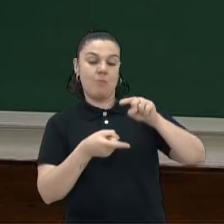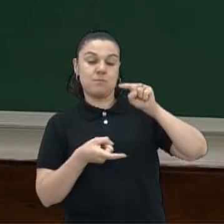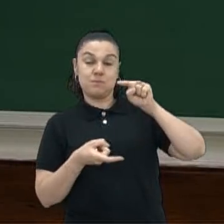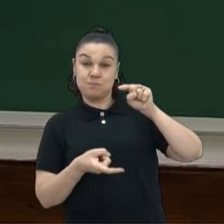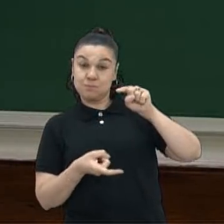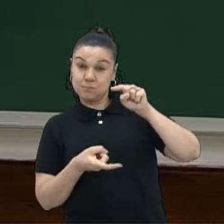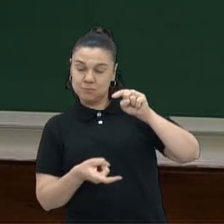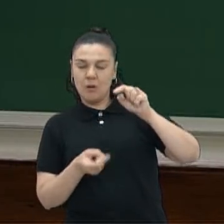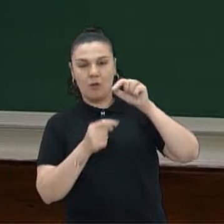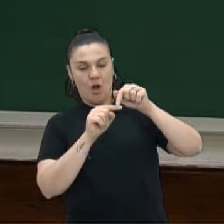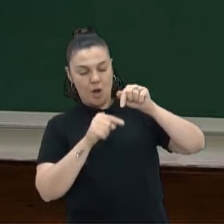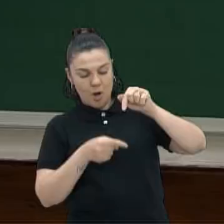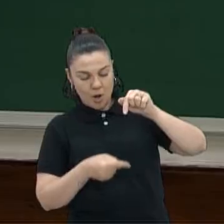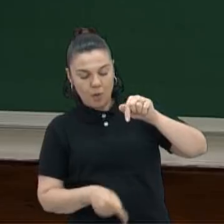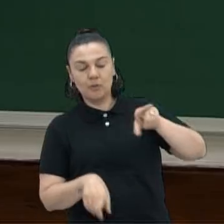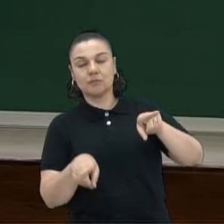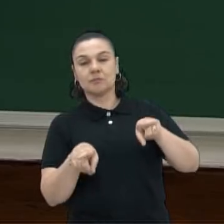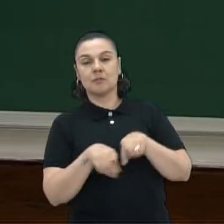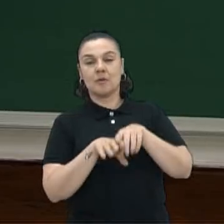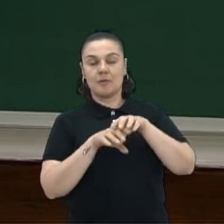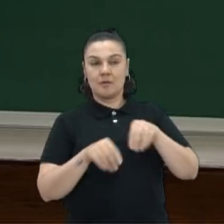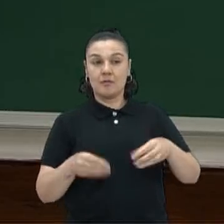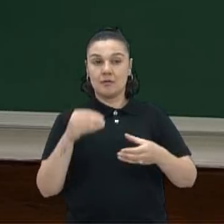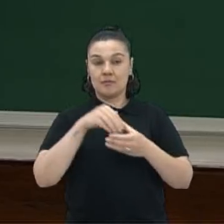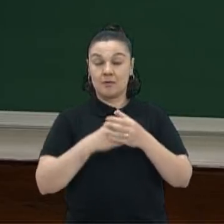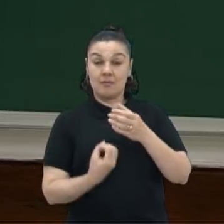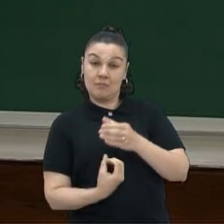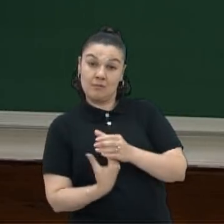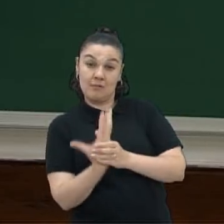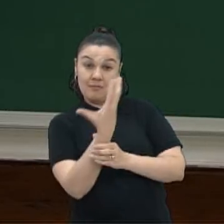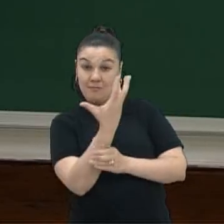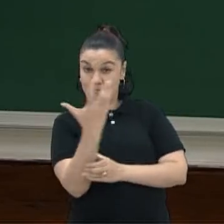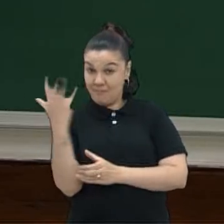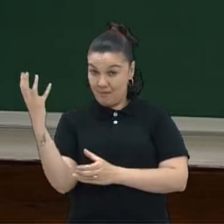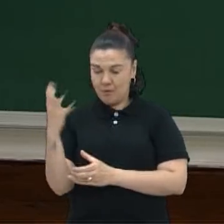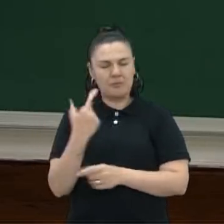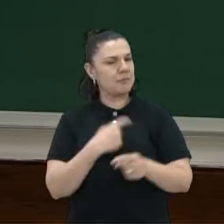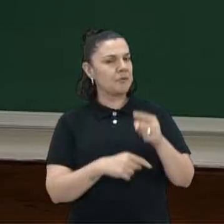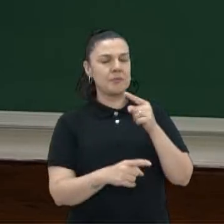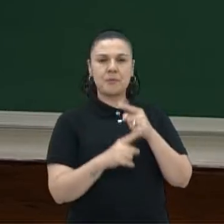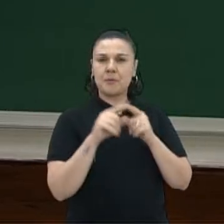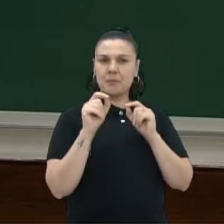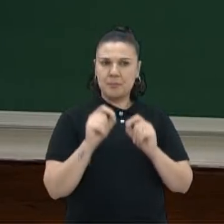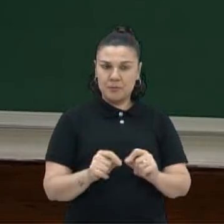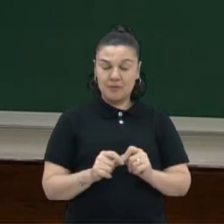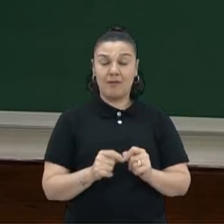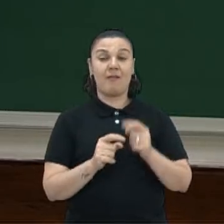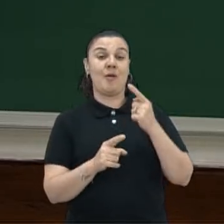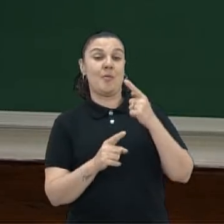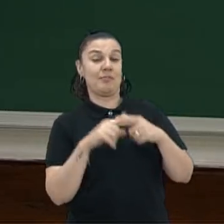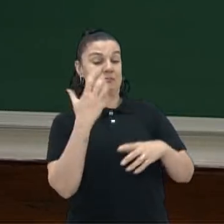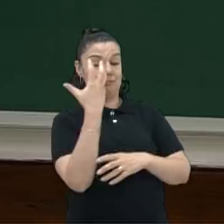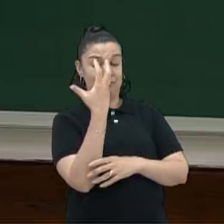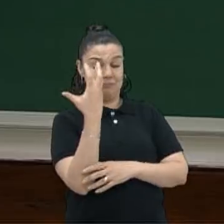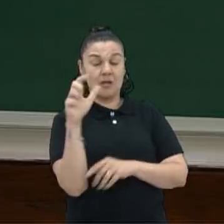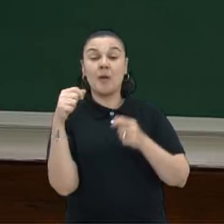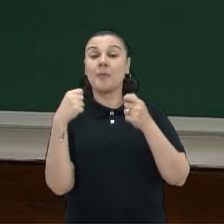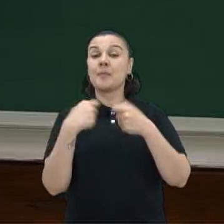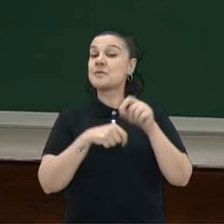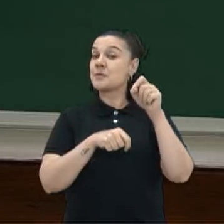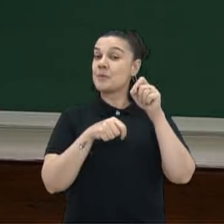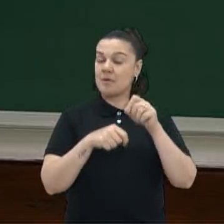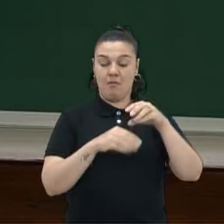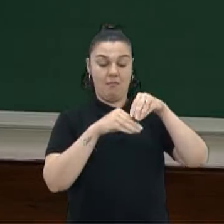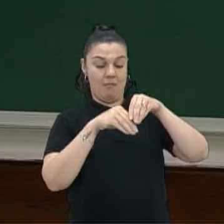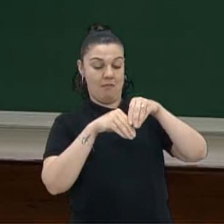espesso e possibilitando também a presença de vegetação. Por quê? Porque a vegetação precisa que